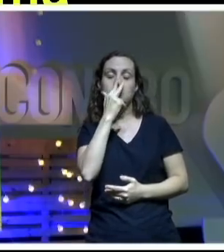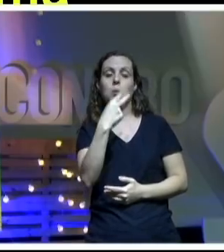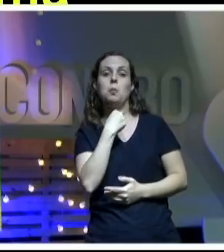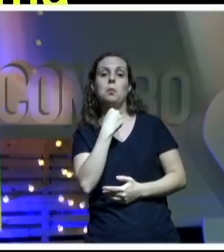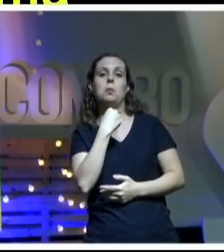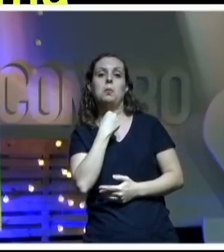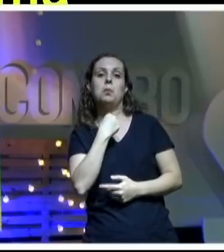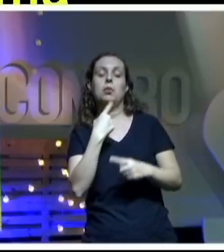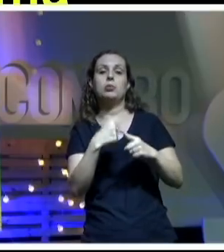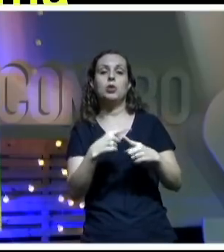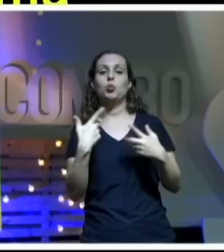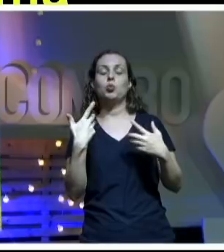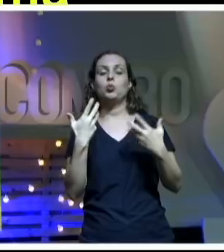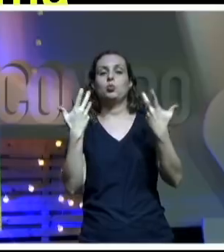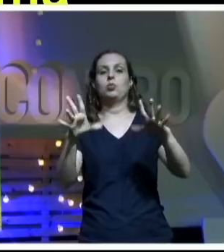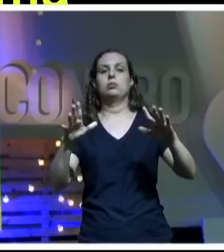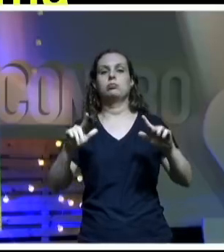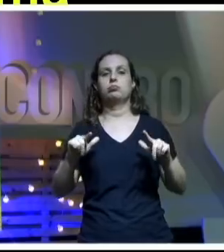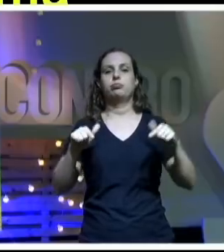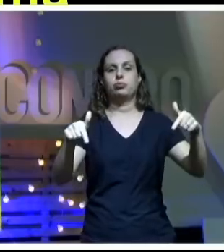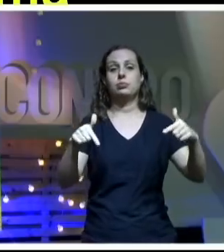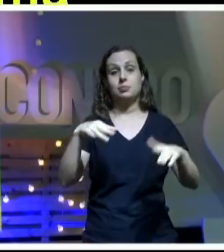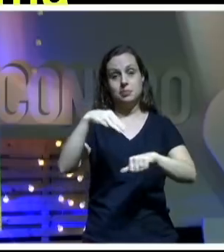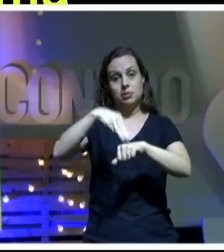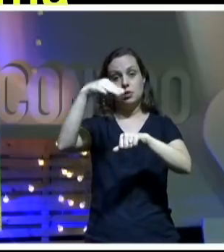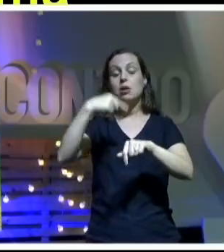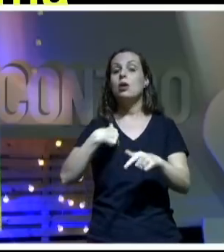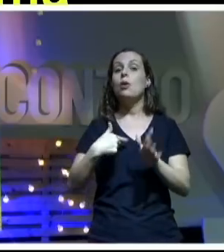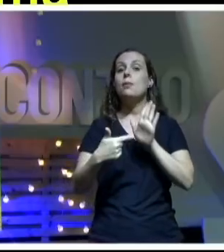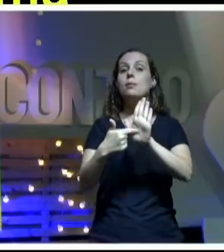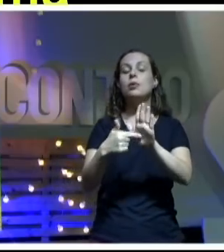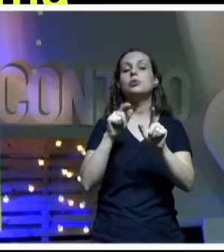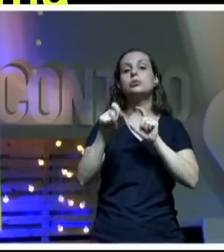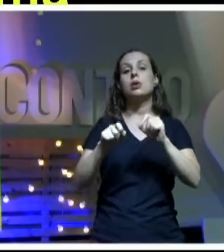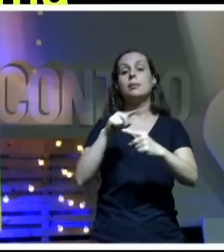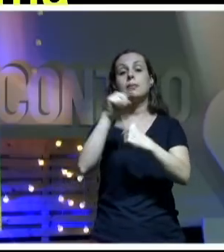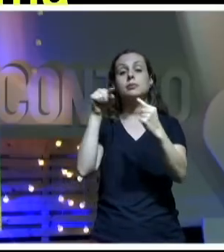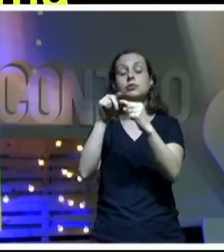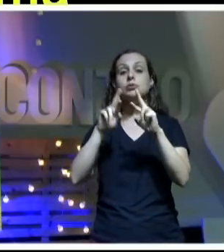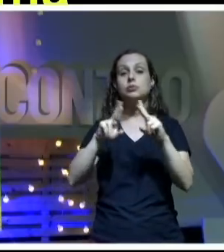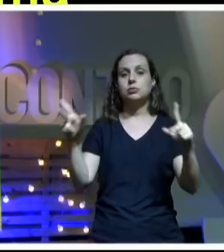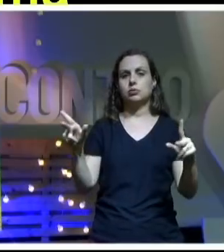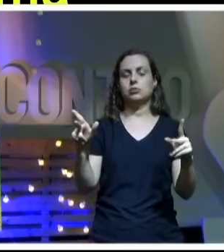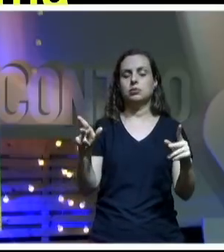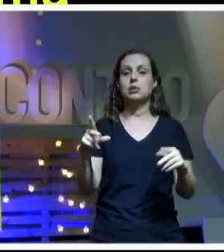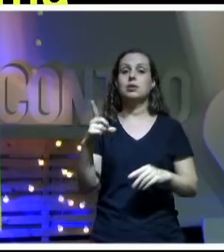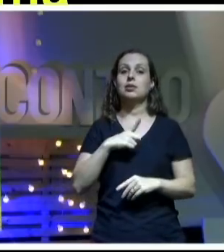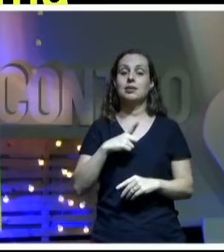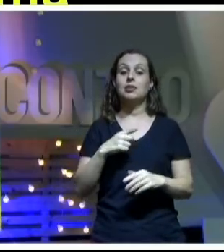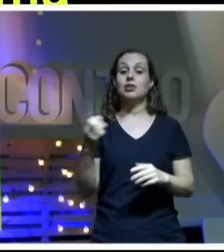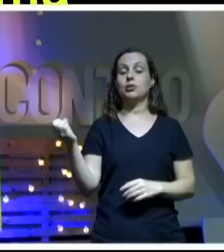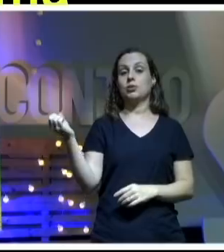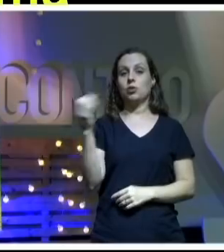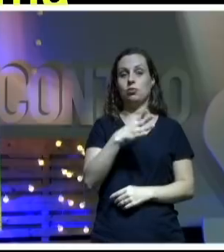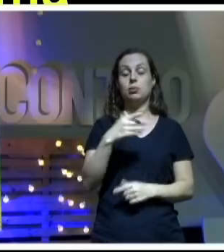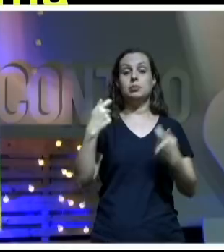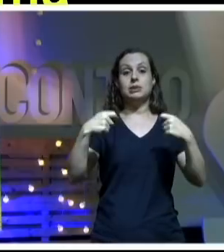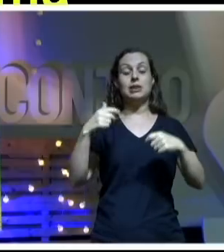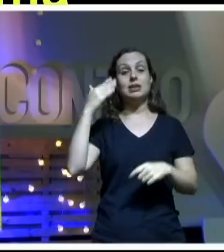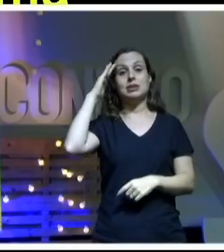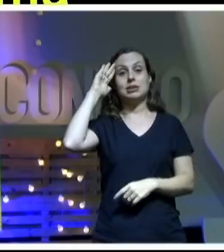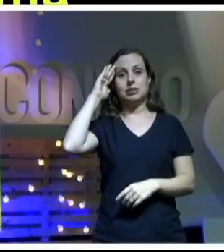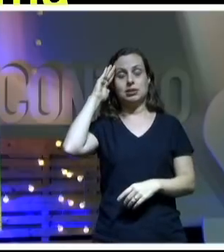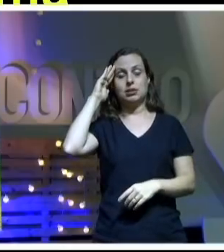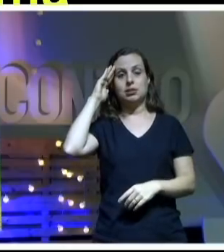ministério na verdade eu proponho um motivo diferente a saber que a nova direcção tem de ser entendida principalmente como uma